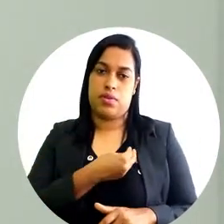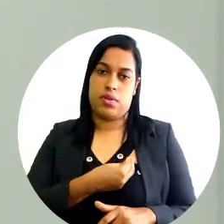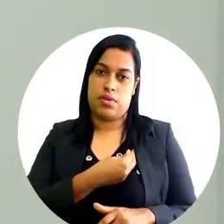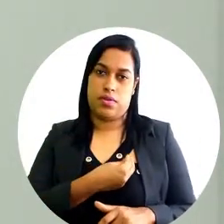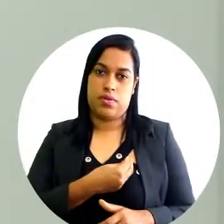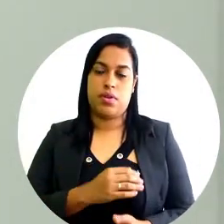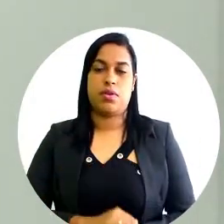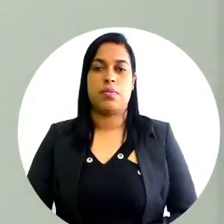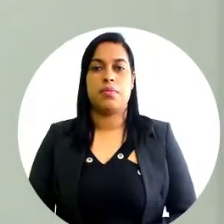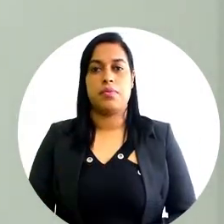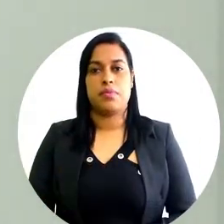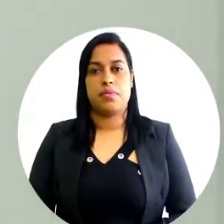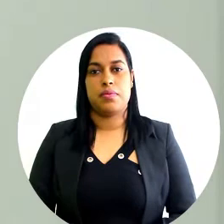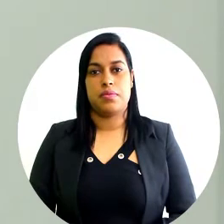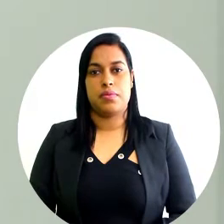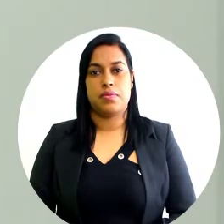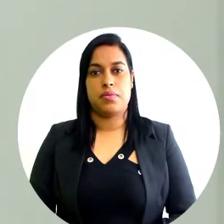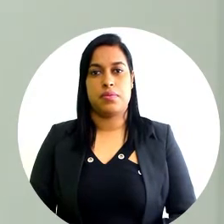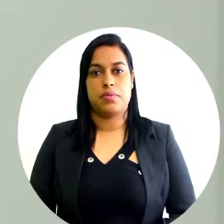ele está.